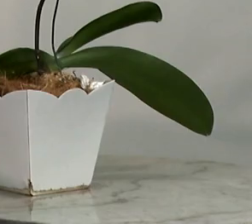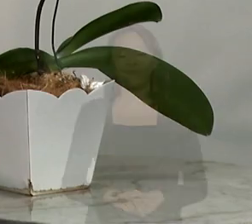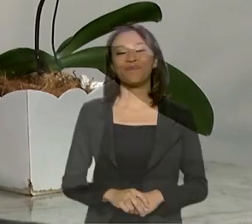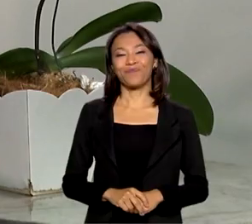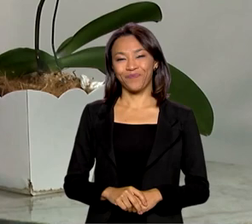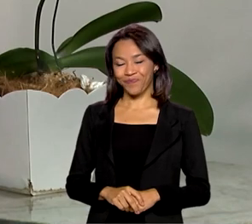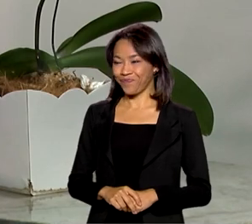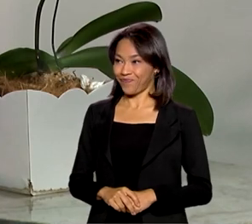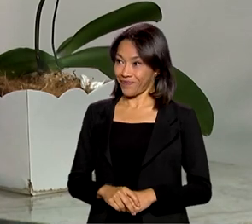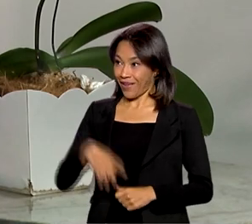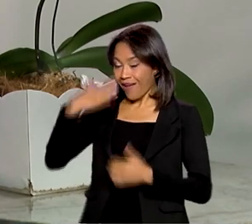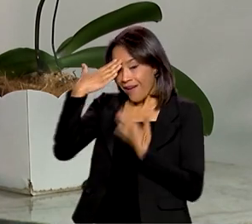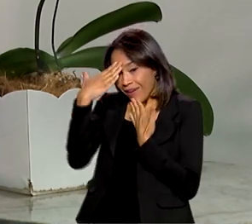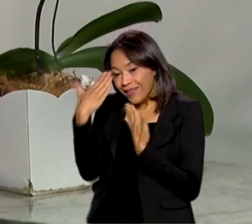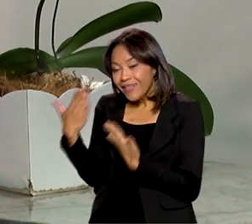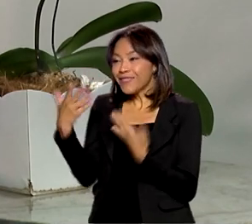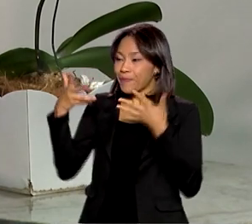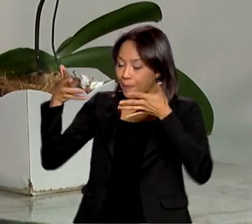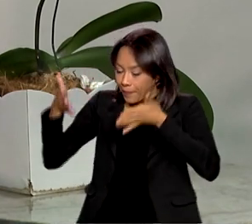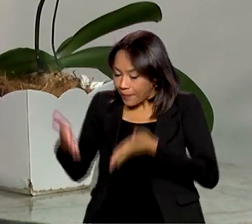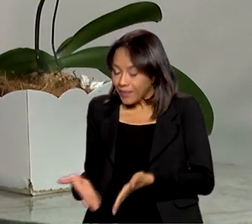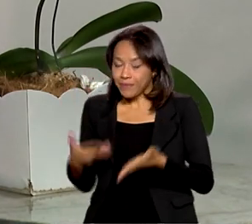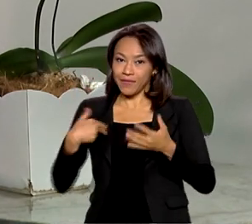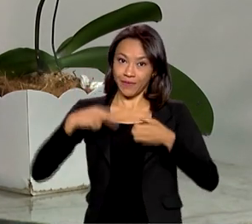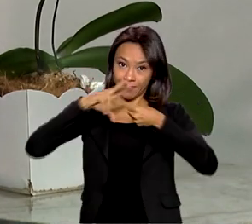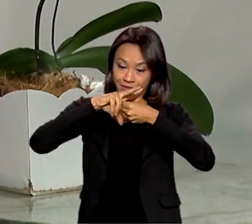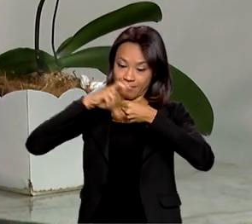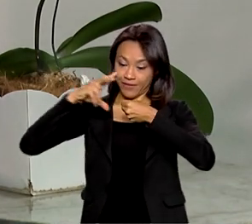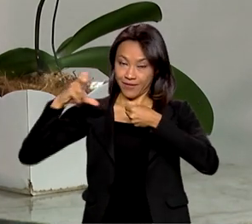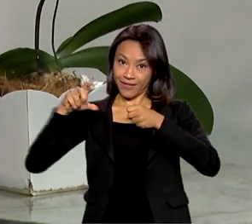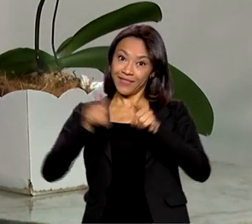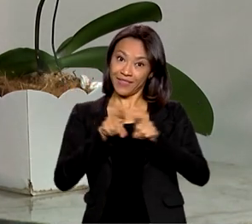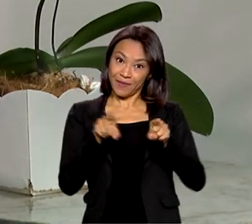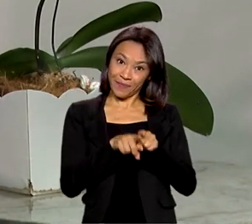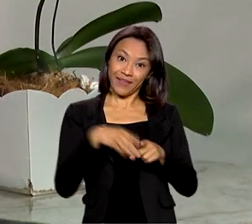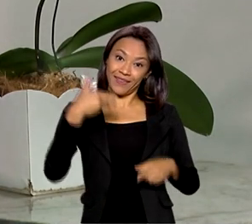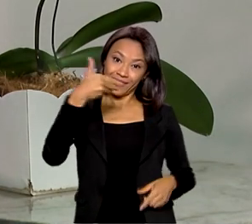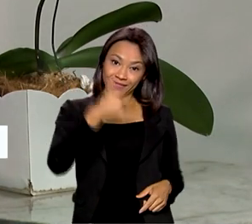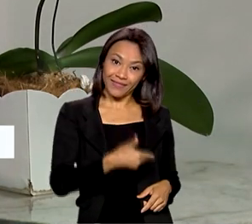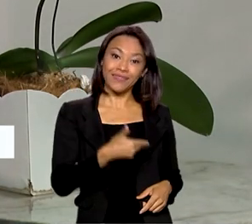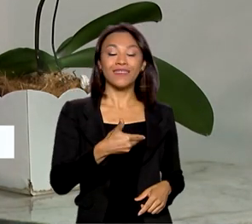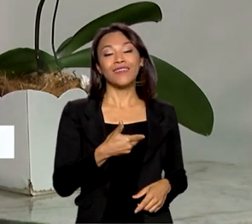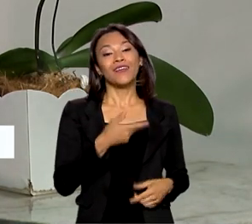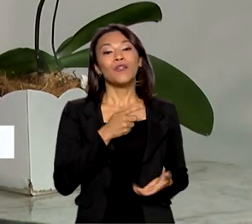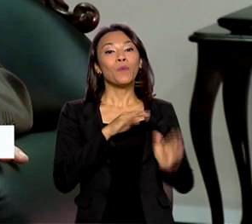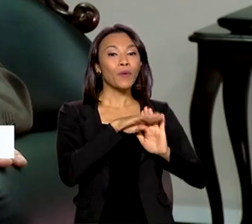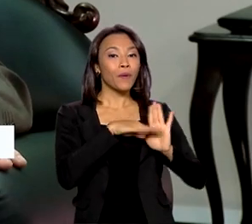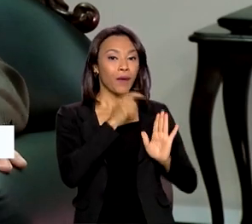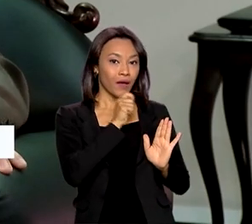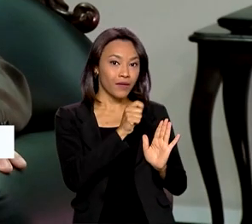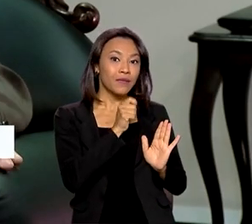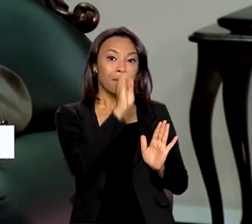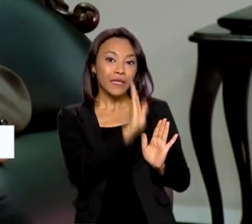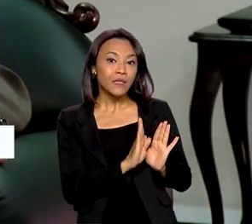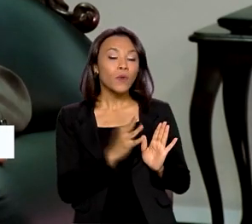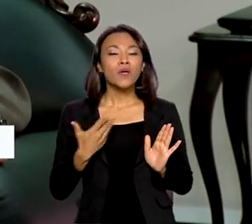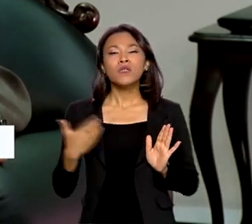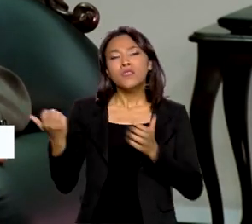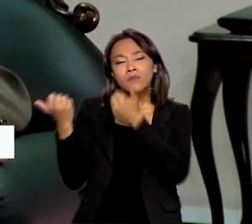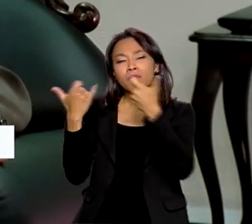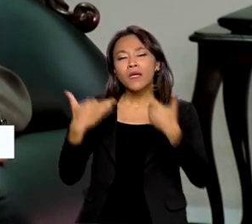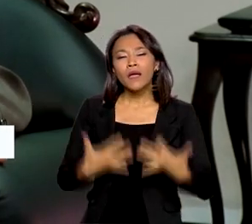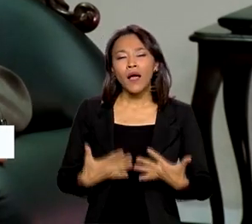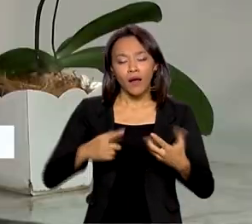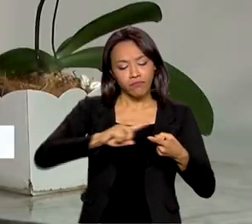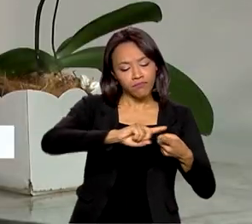o ministro agradecendo a sua participação na voz do Brasil e também no Repórter Brasil e eu queria que eu começasse falando para gente dessas operações